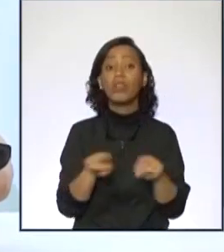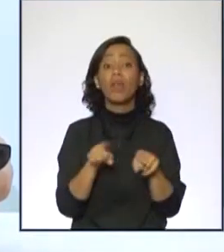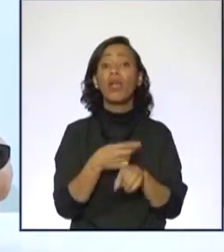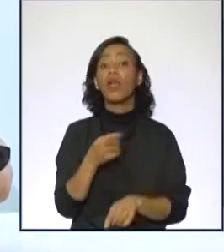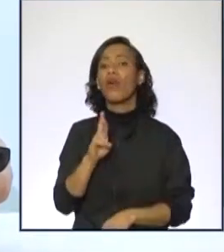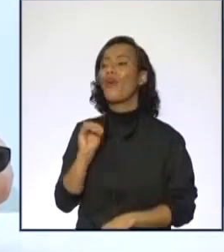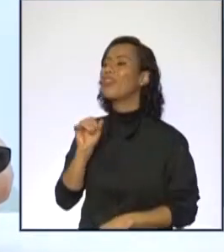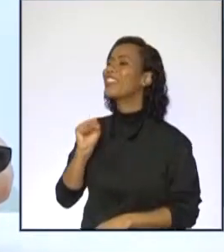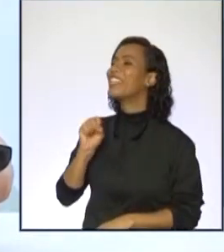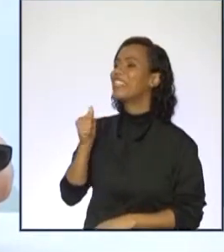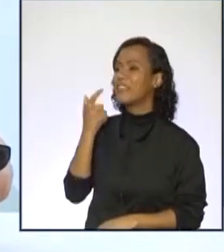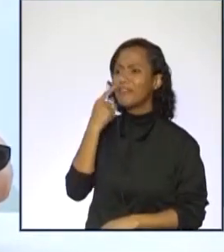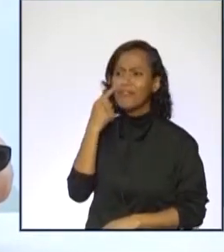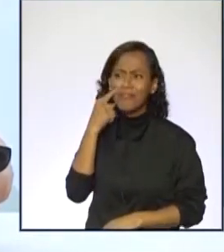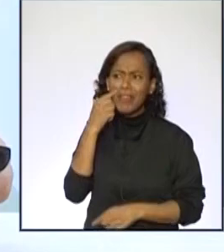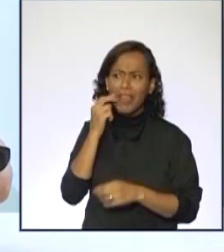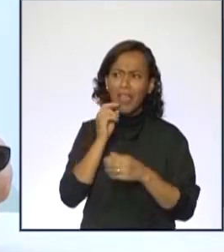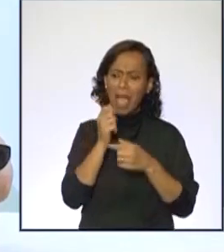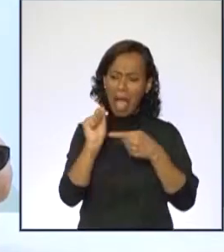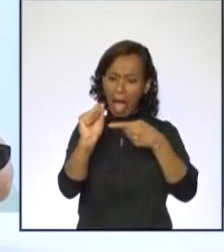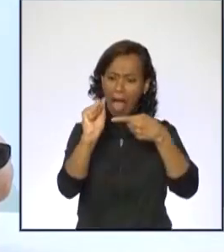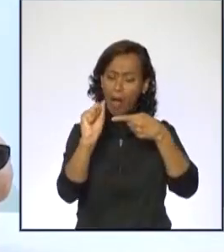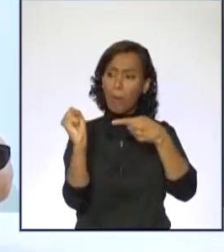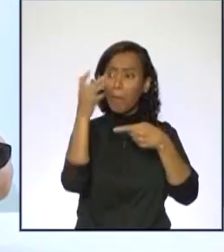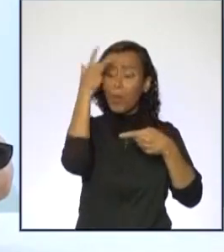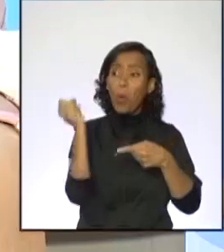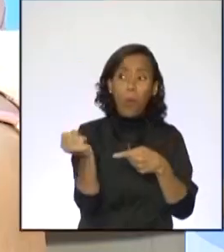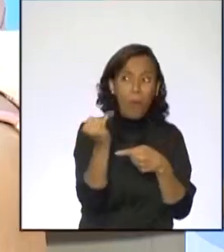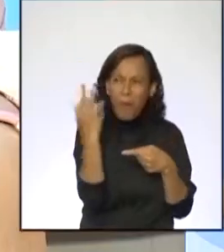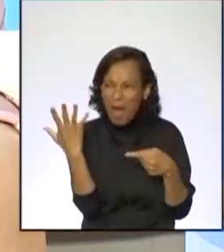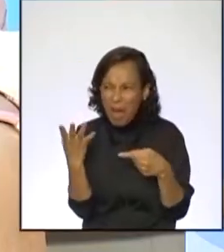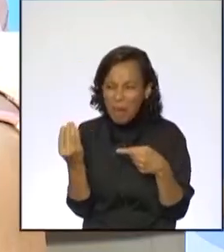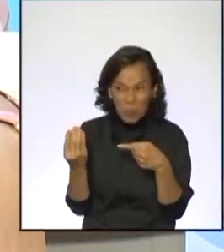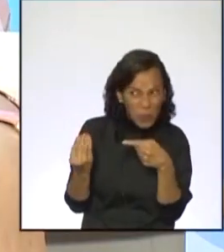se muitas pessoas responderam a letra A. Muitas pessoas